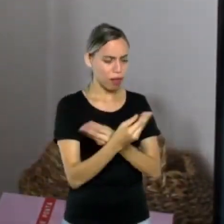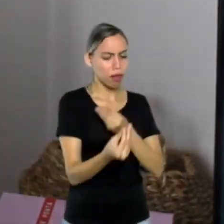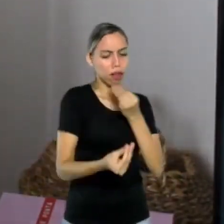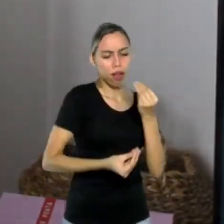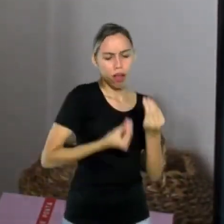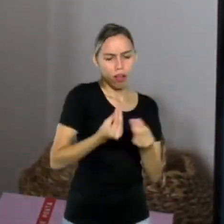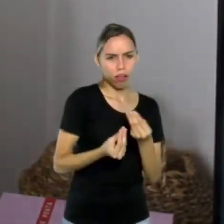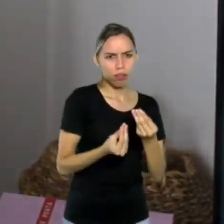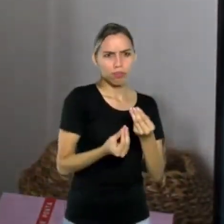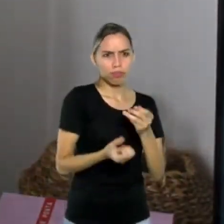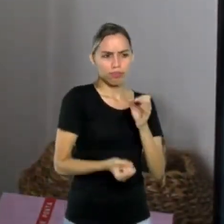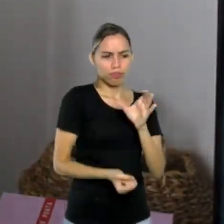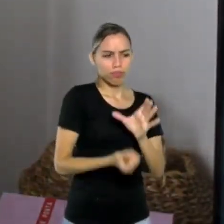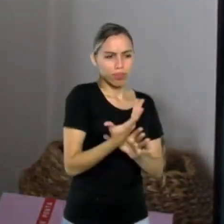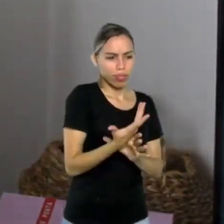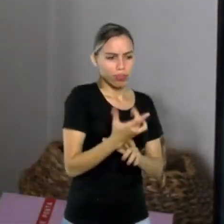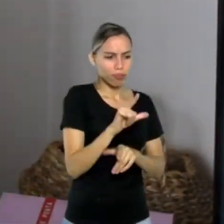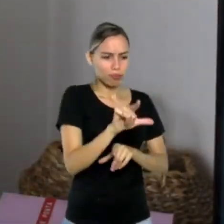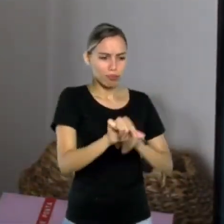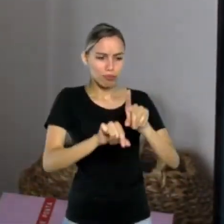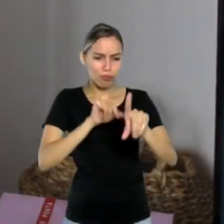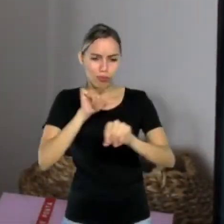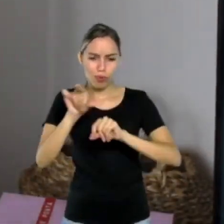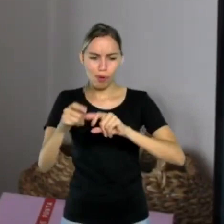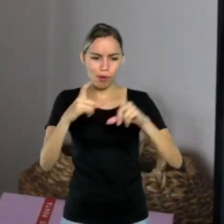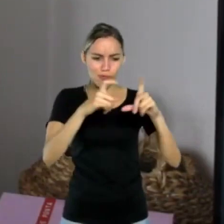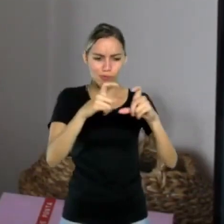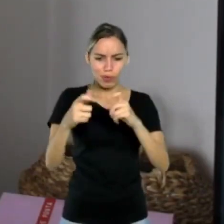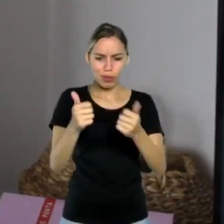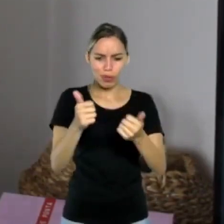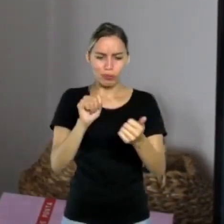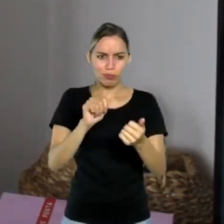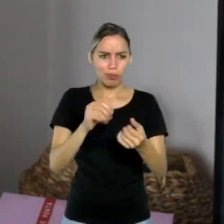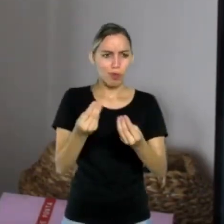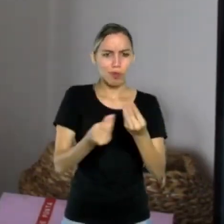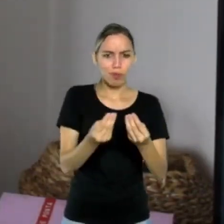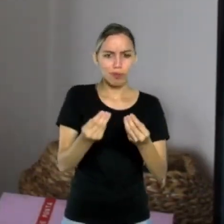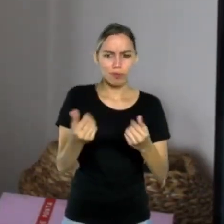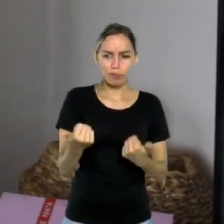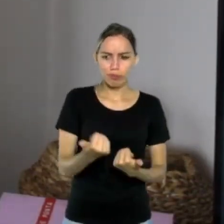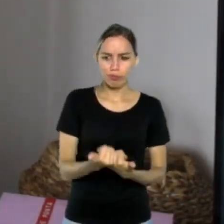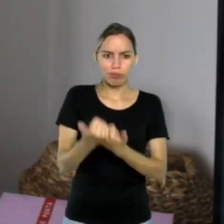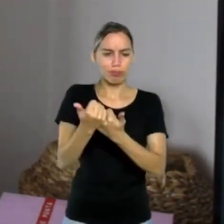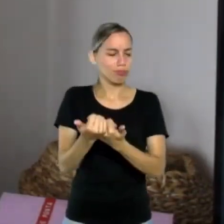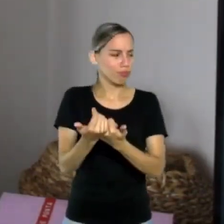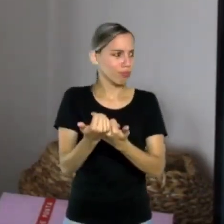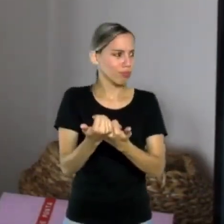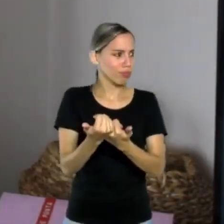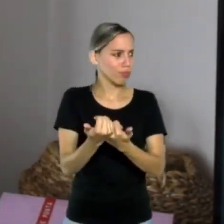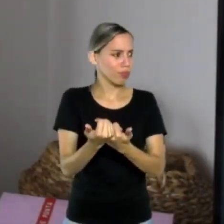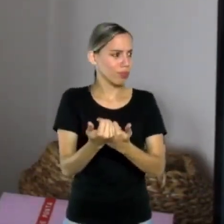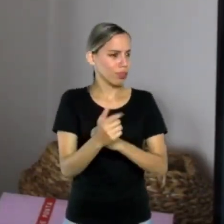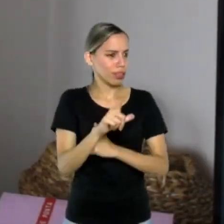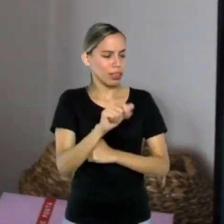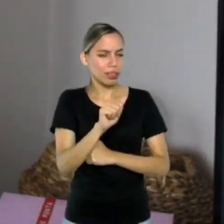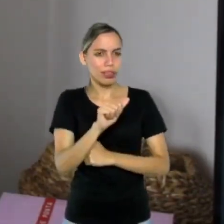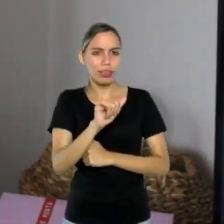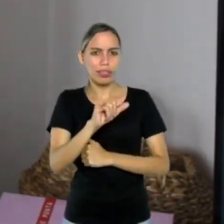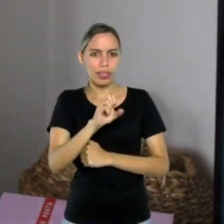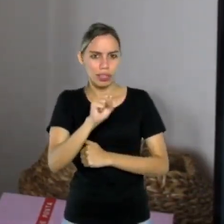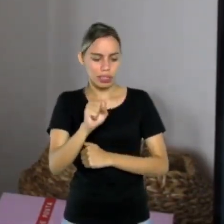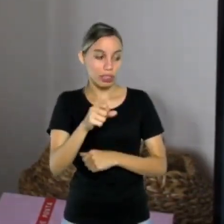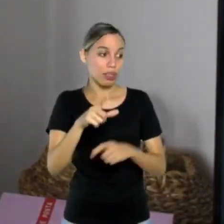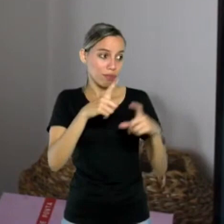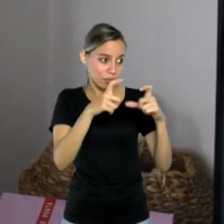foi essa escolha das fotos, essa parceria com a Laís Blanco para